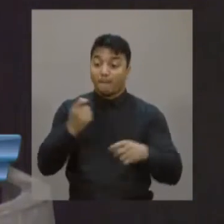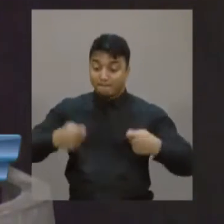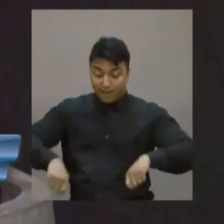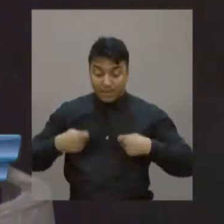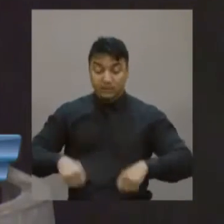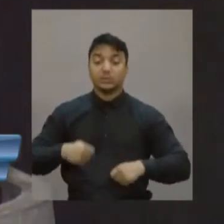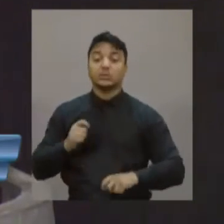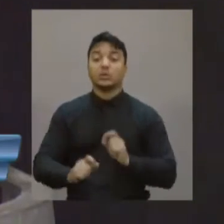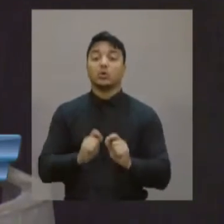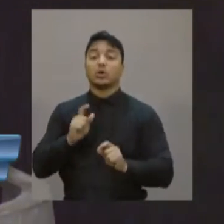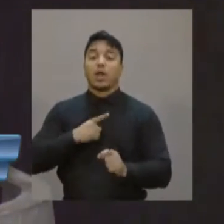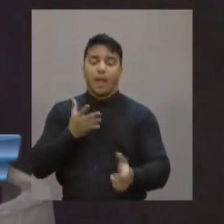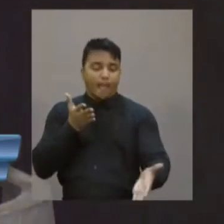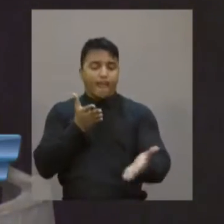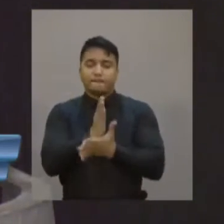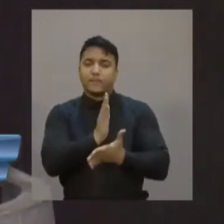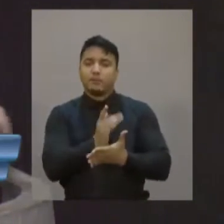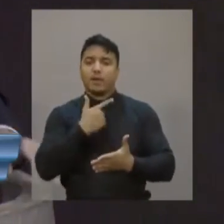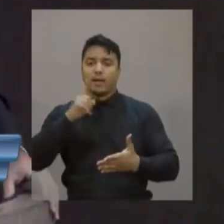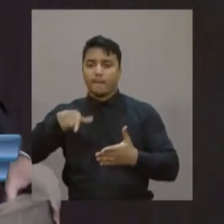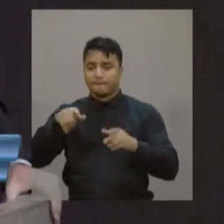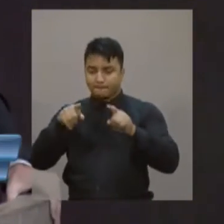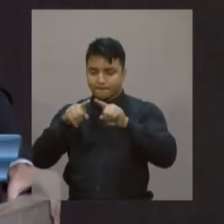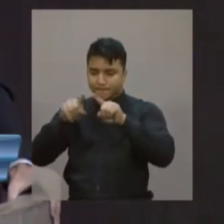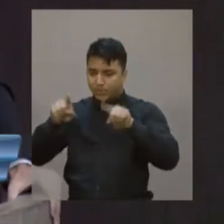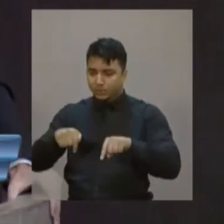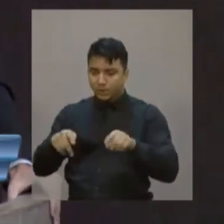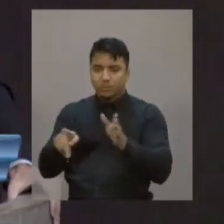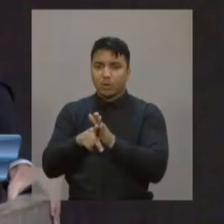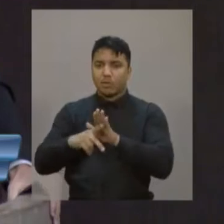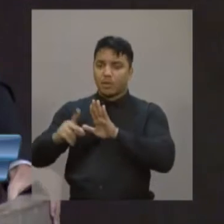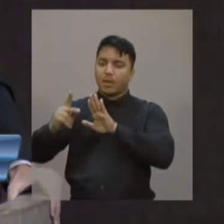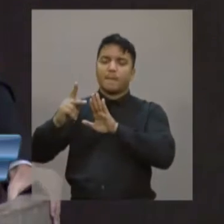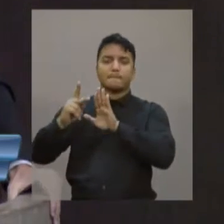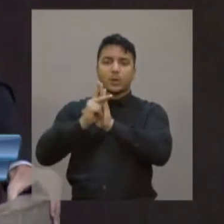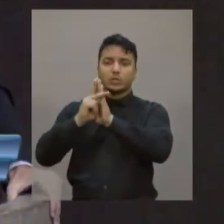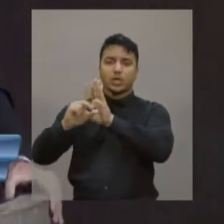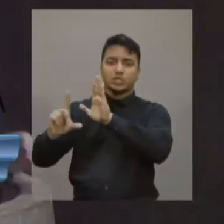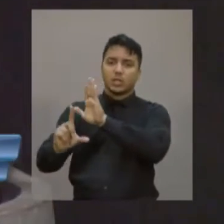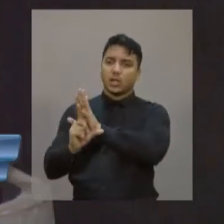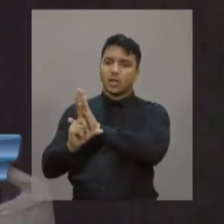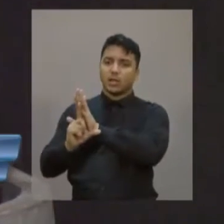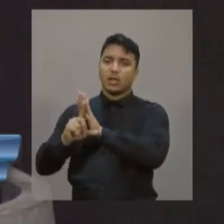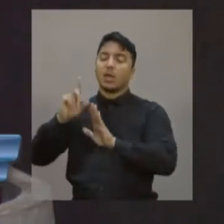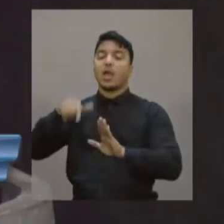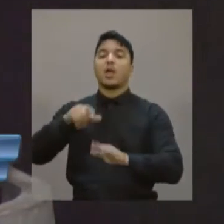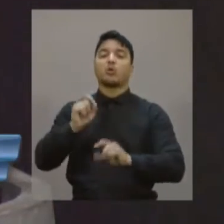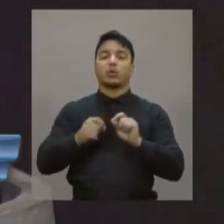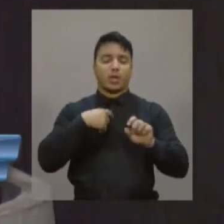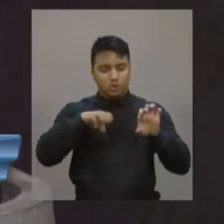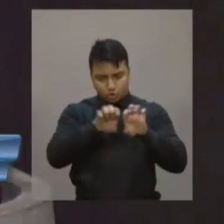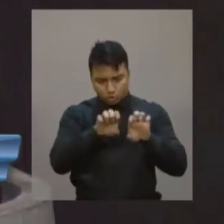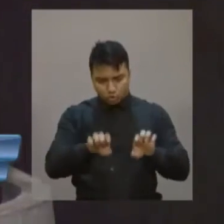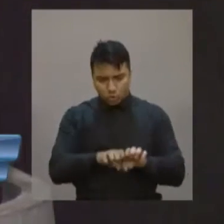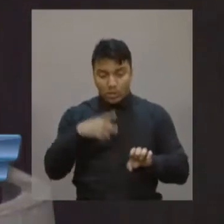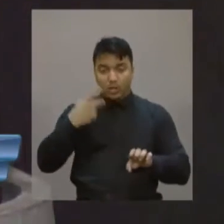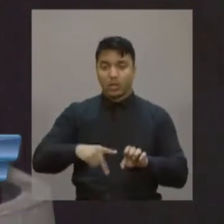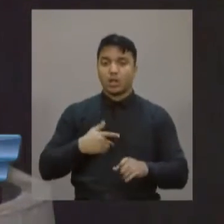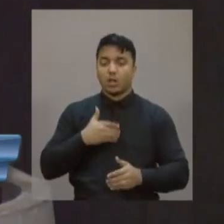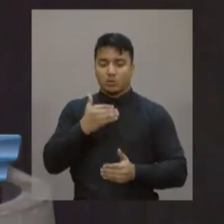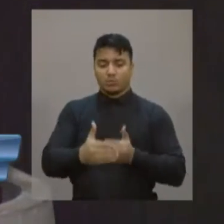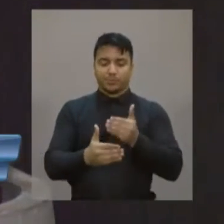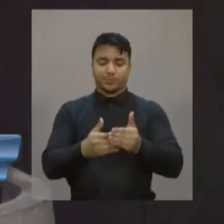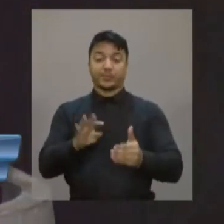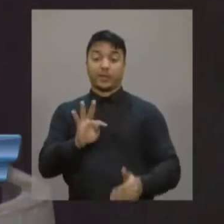federal requisitou a devolução de cerca de 800 servidores que pertencem a quadros de outros órgãos e estão